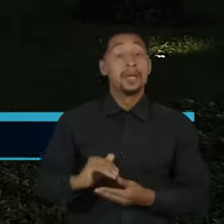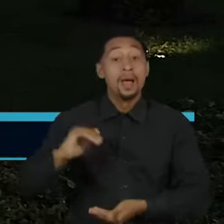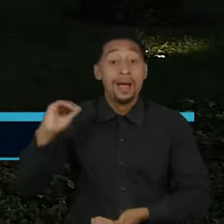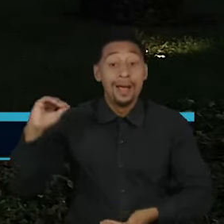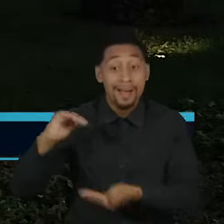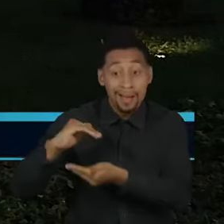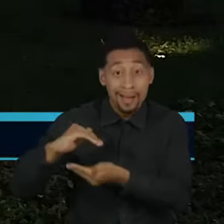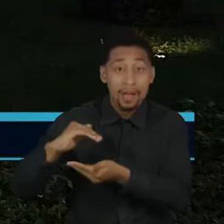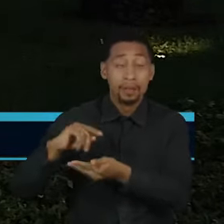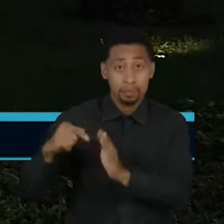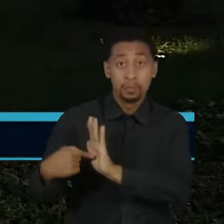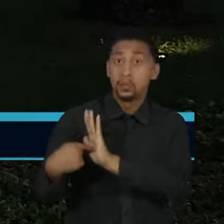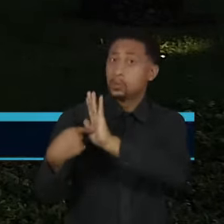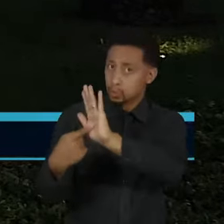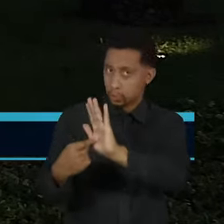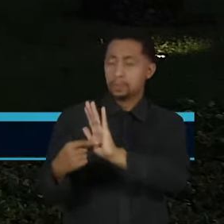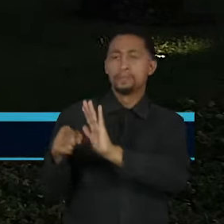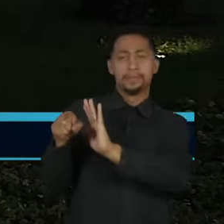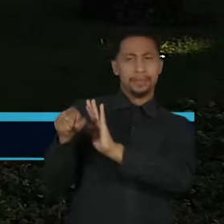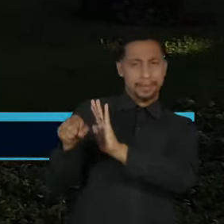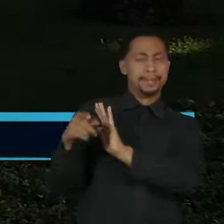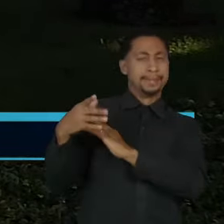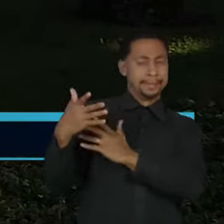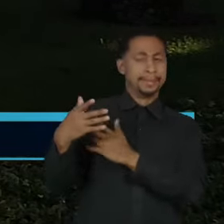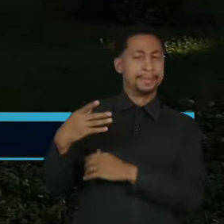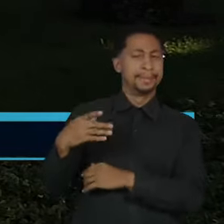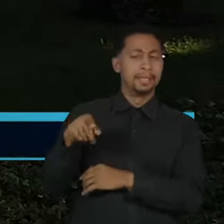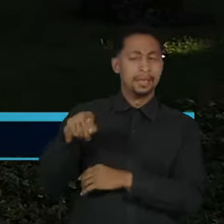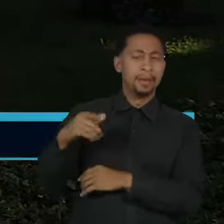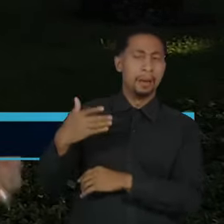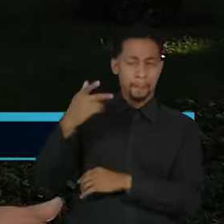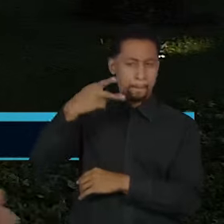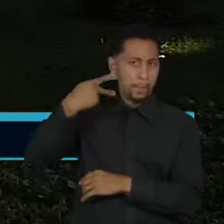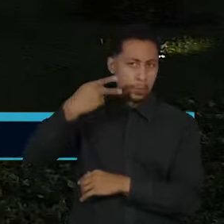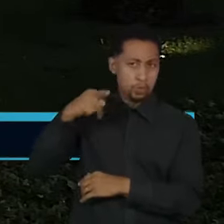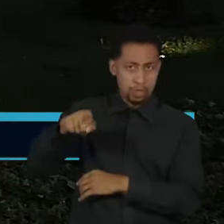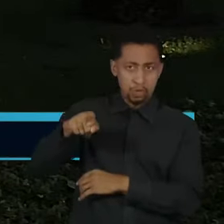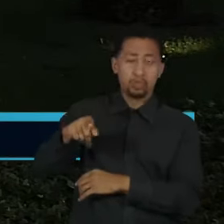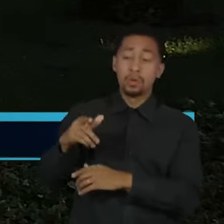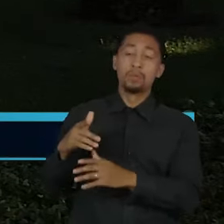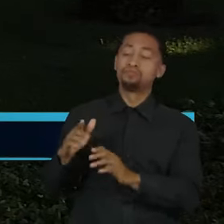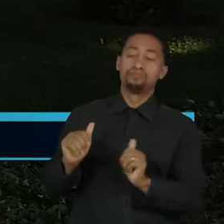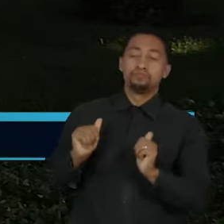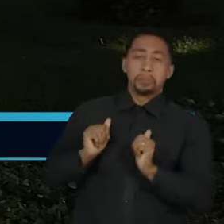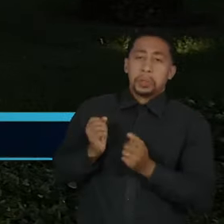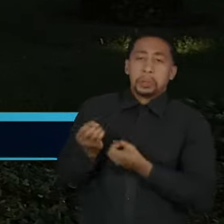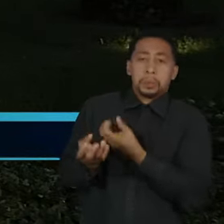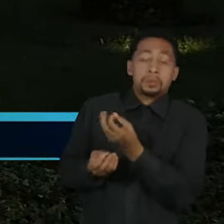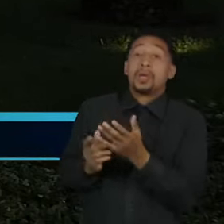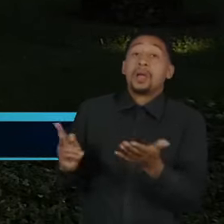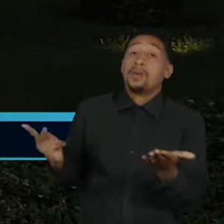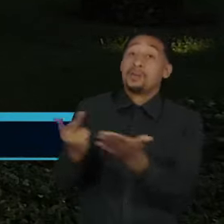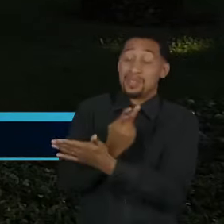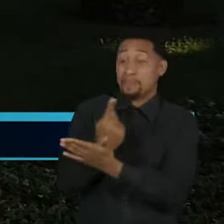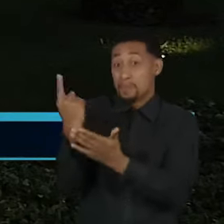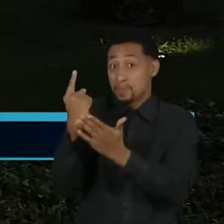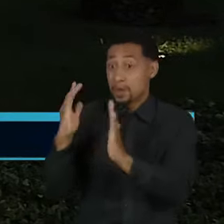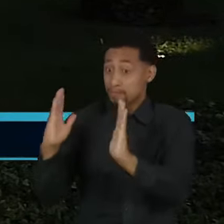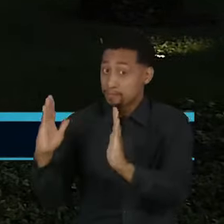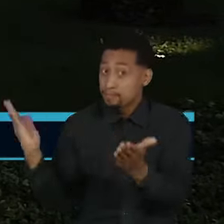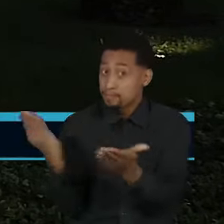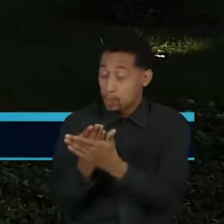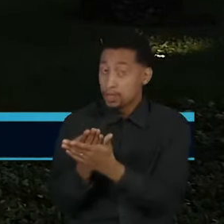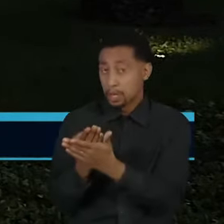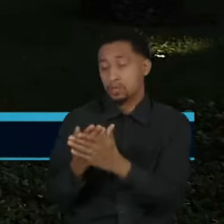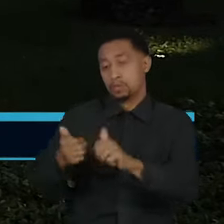mandato parlamentar implica na remessa do processo para a primeira instância da Justiça. O relator do habeas